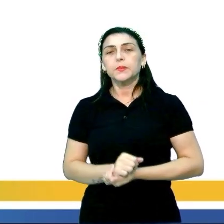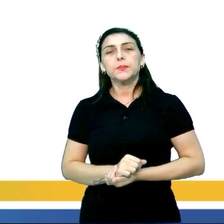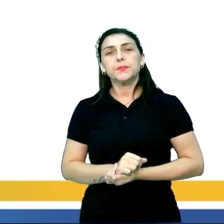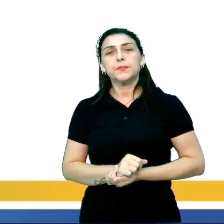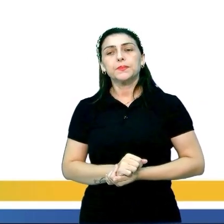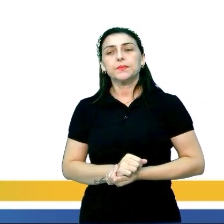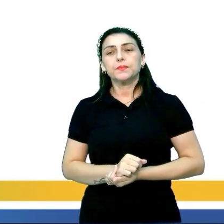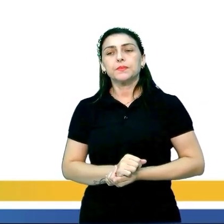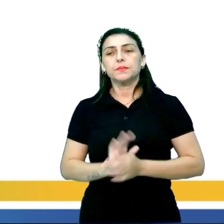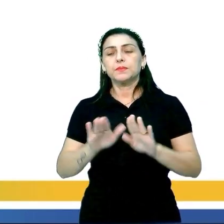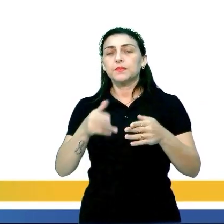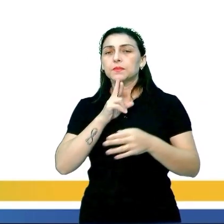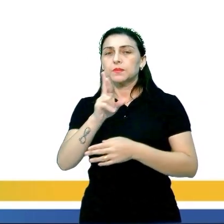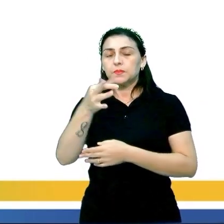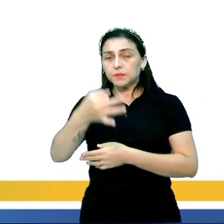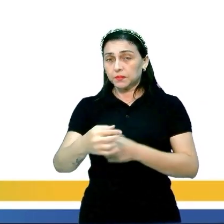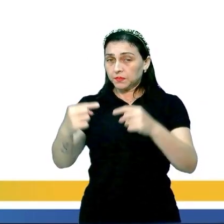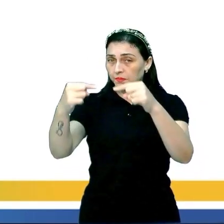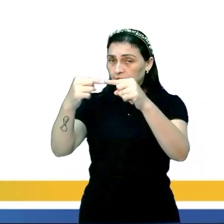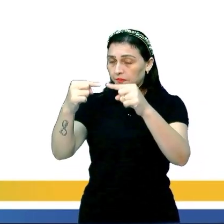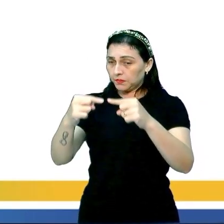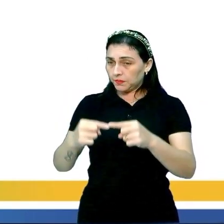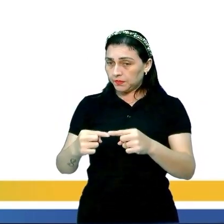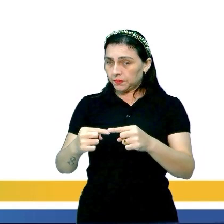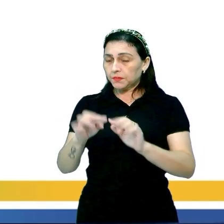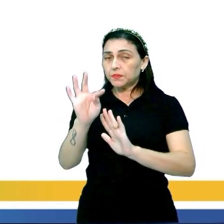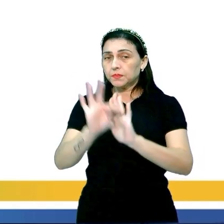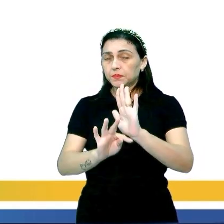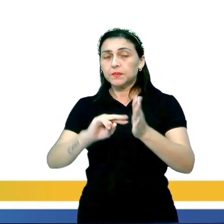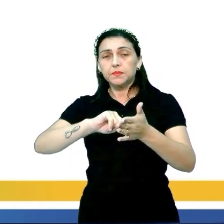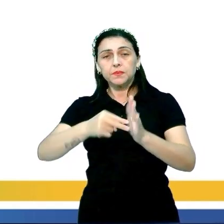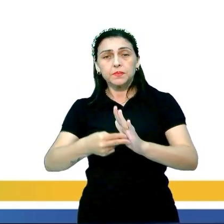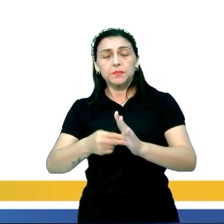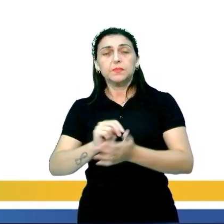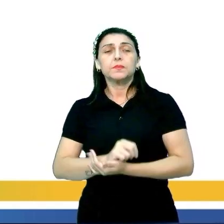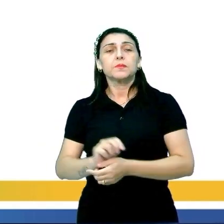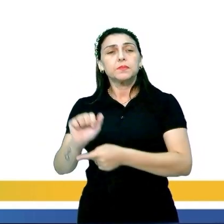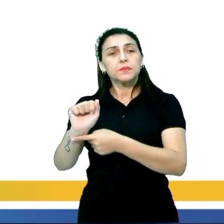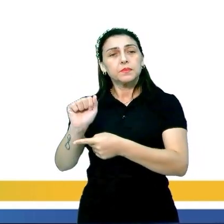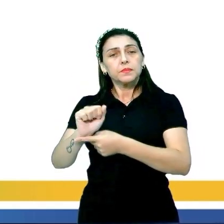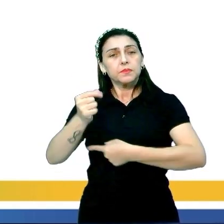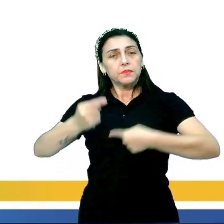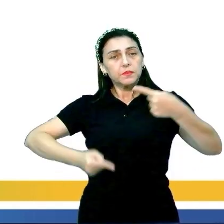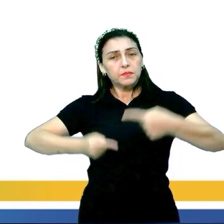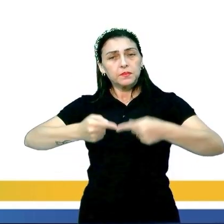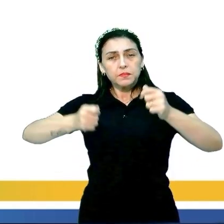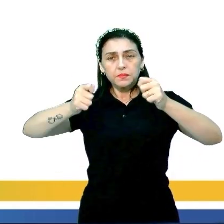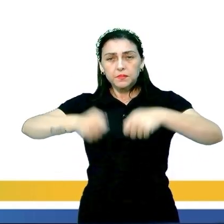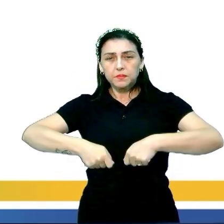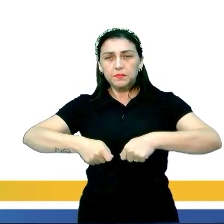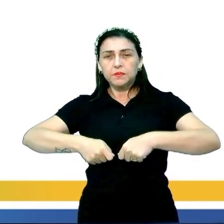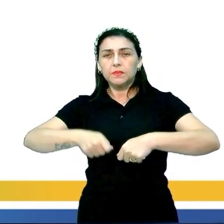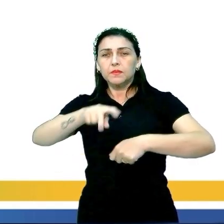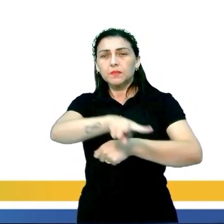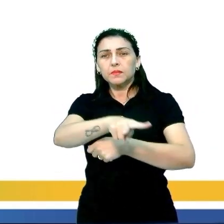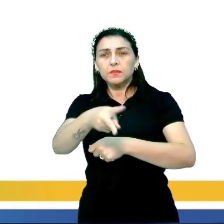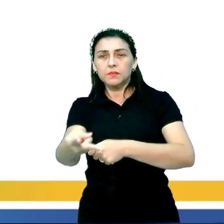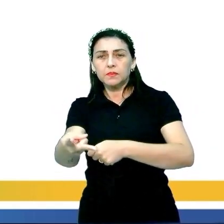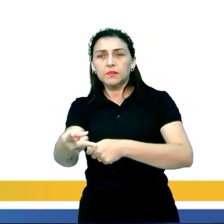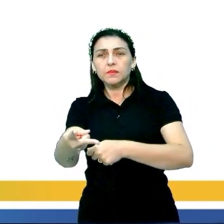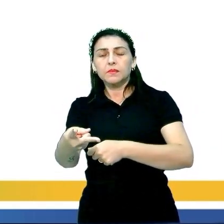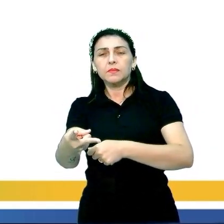né? Qual é a opção que melhor corresponde ao sentido desta frase? Letra A. Na política, as condições